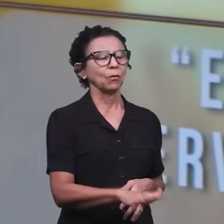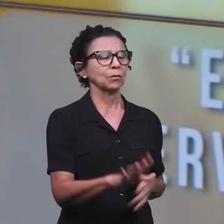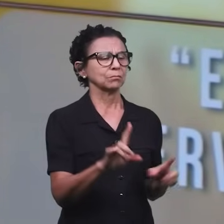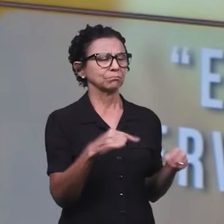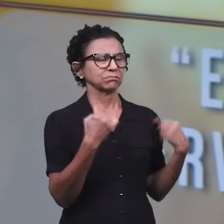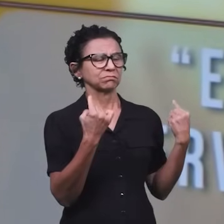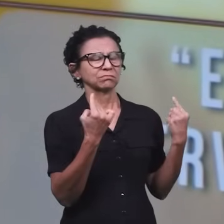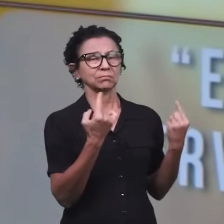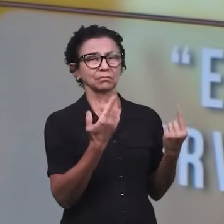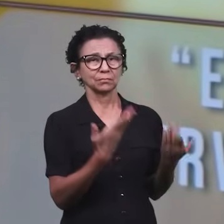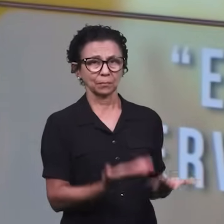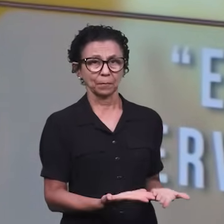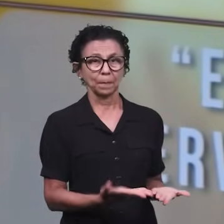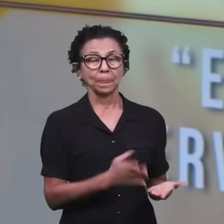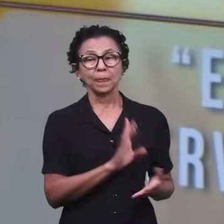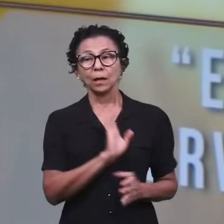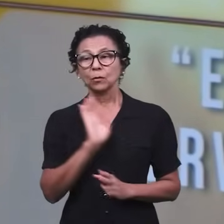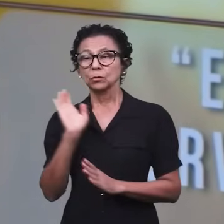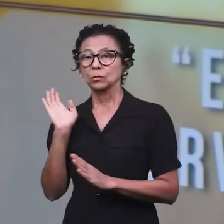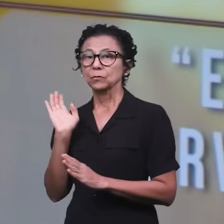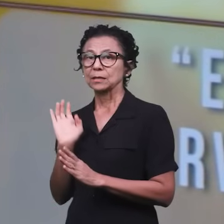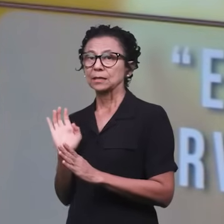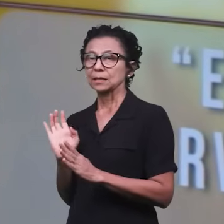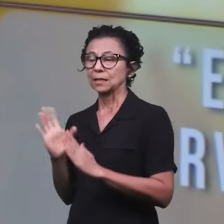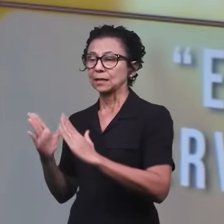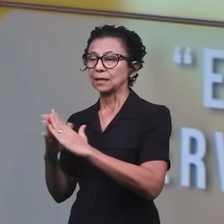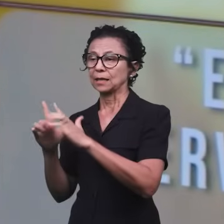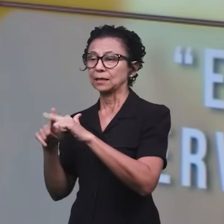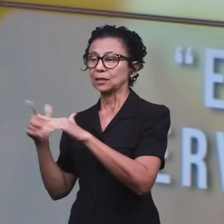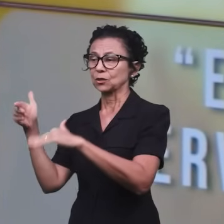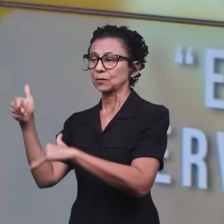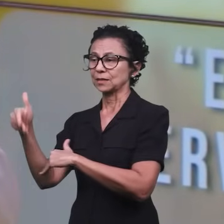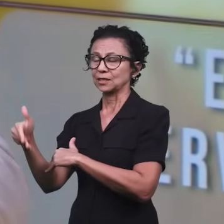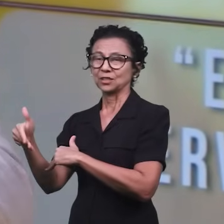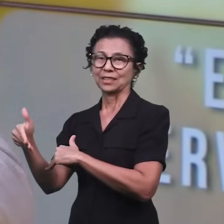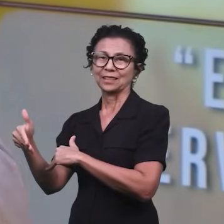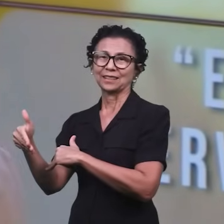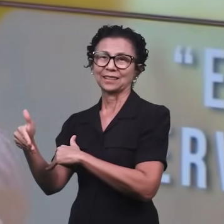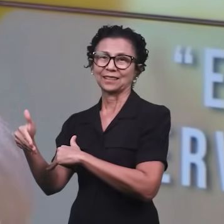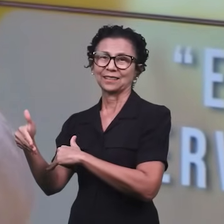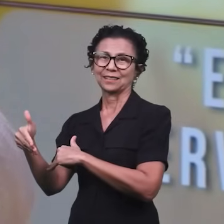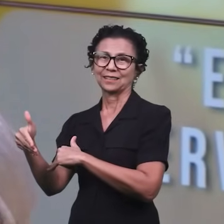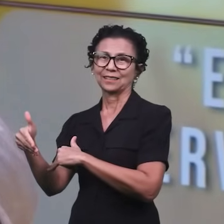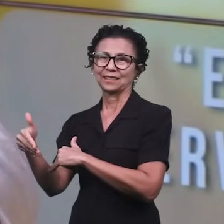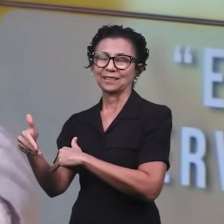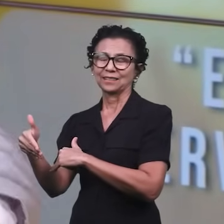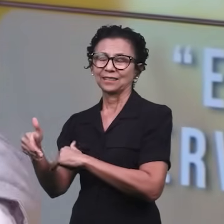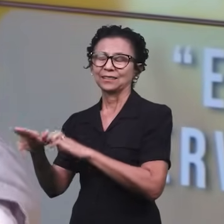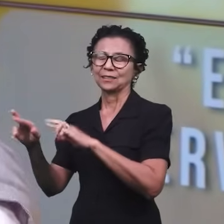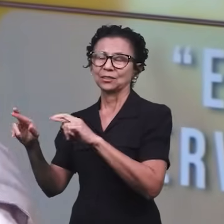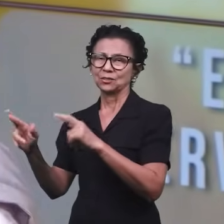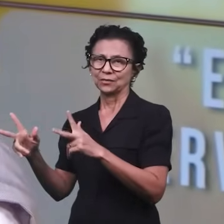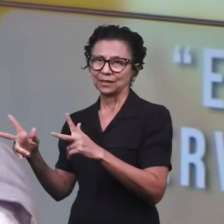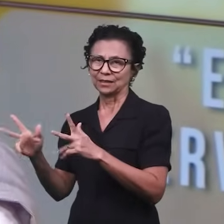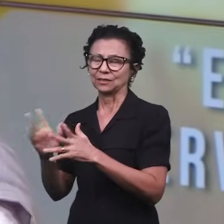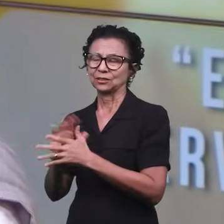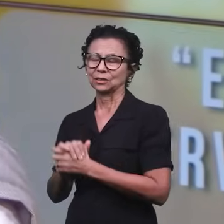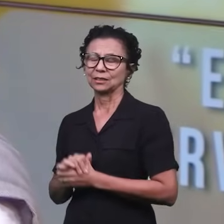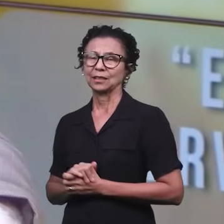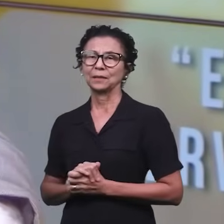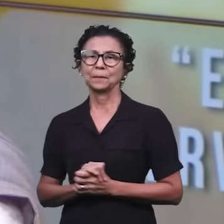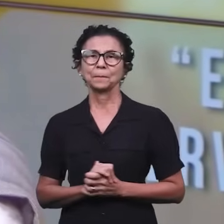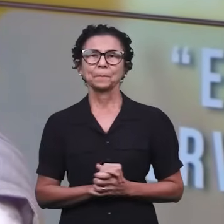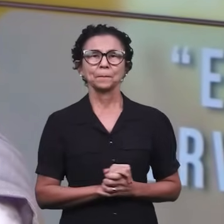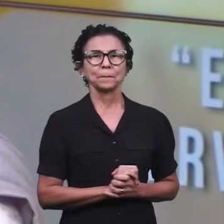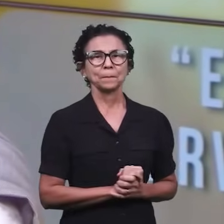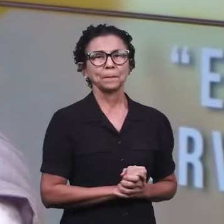A igreja é a extensão da eternidade. Agora, a nossa casa ela é a extensão da igreja. Fazendo essa colocação, né? Então, a igreja é a